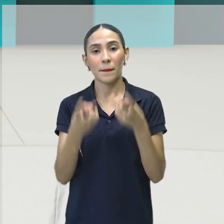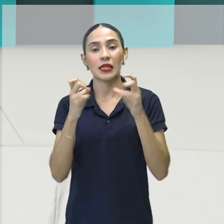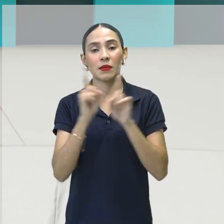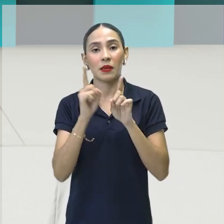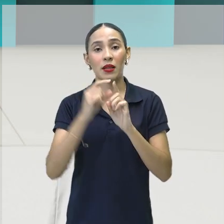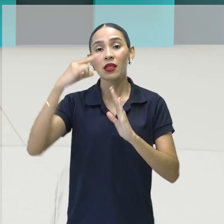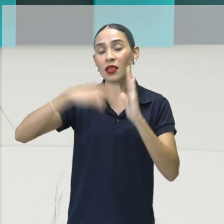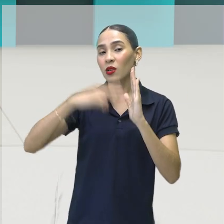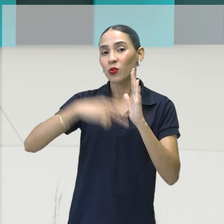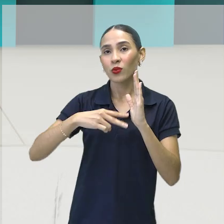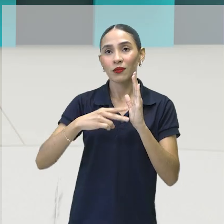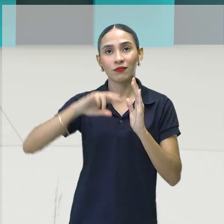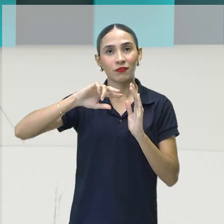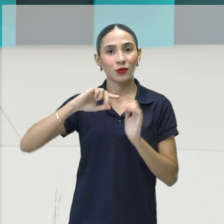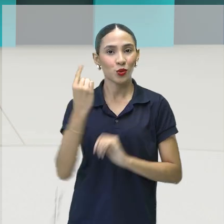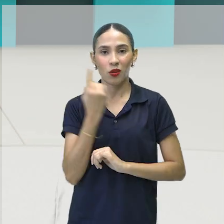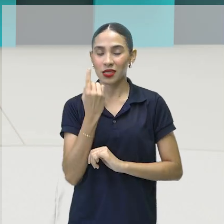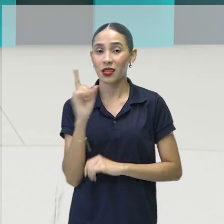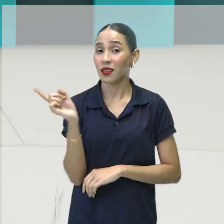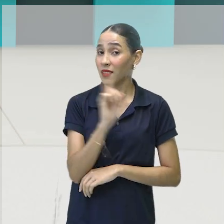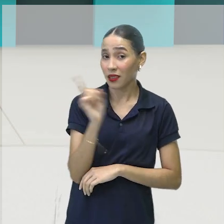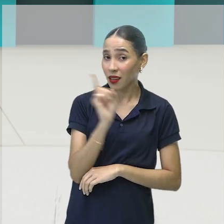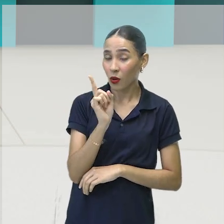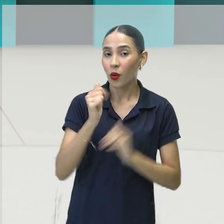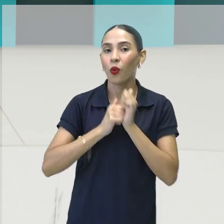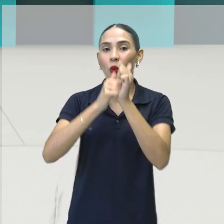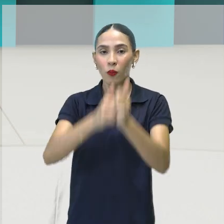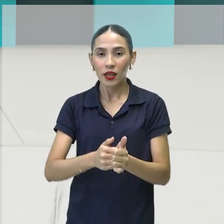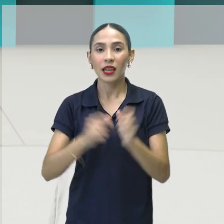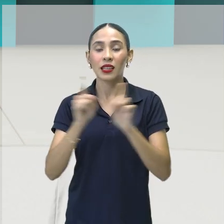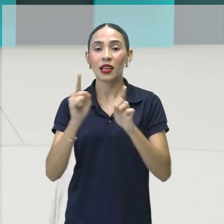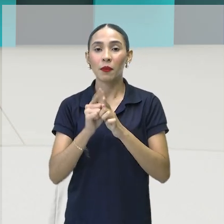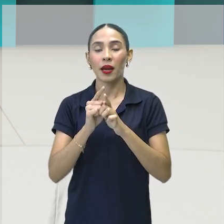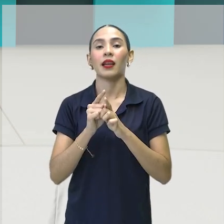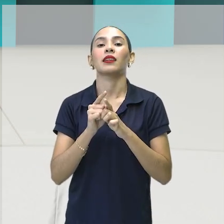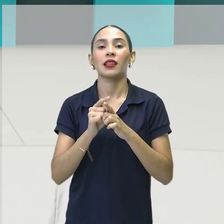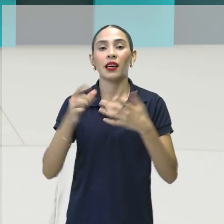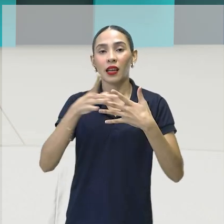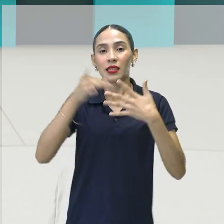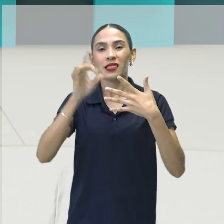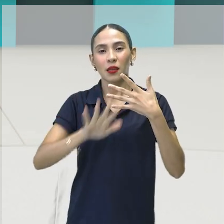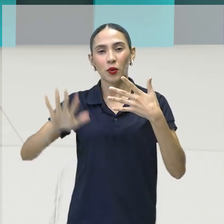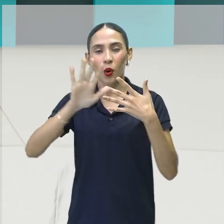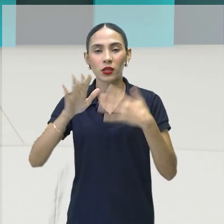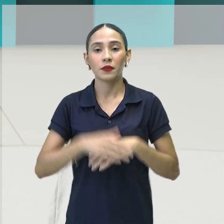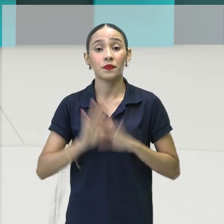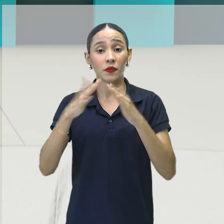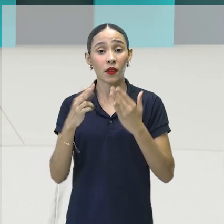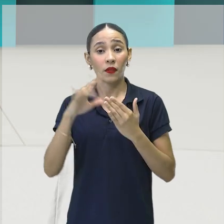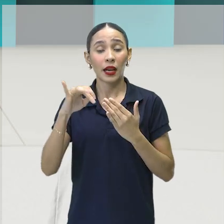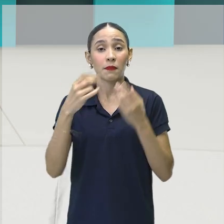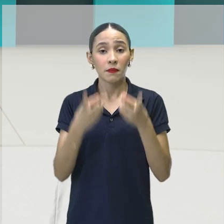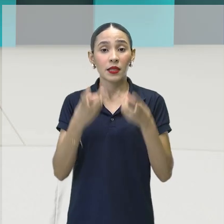a leitura, ela não anda sozinha, ela anda acompanhada com a semiótica. E aqui vamos perceber